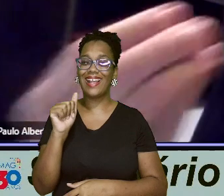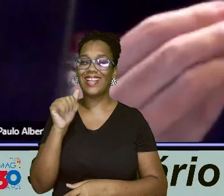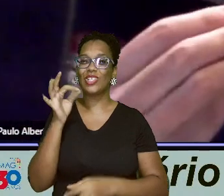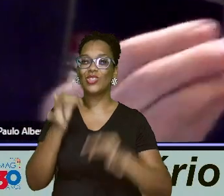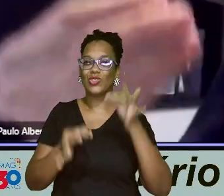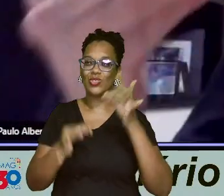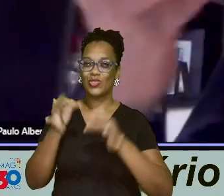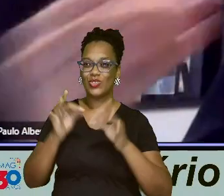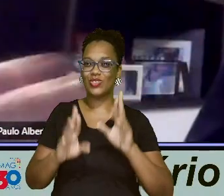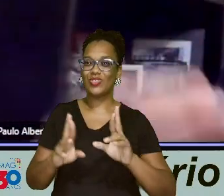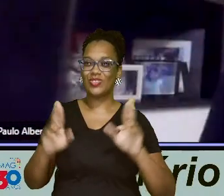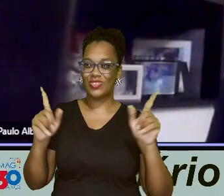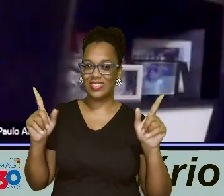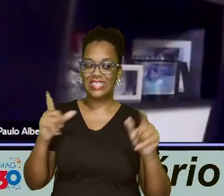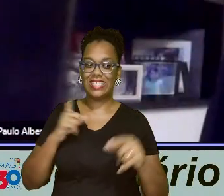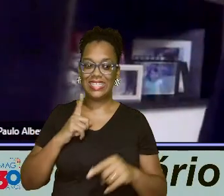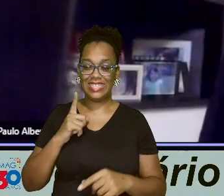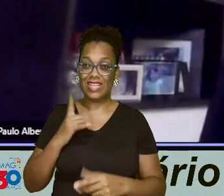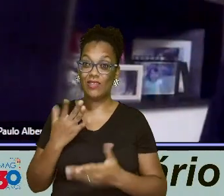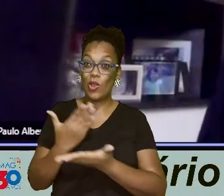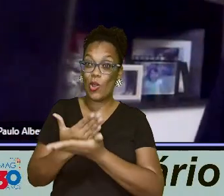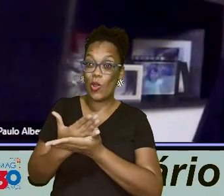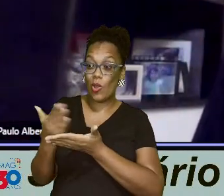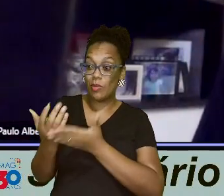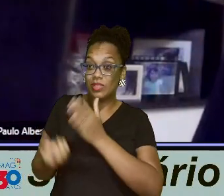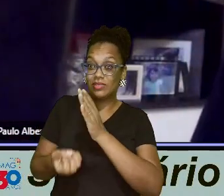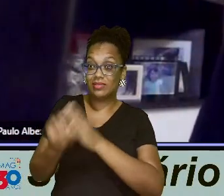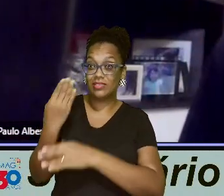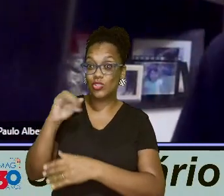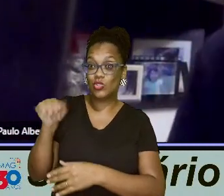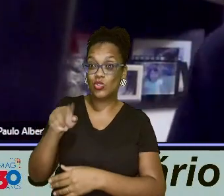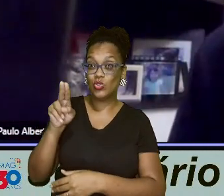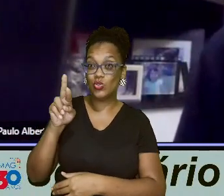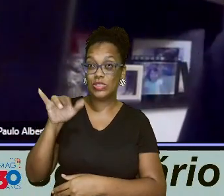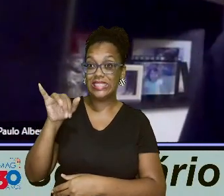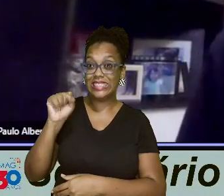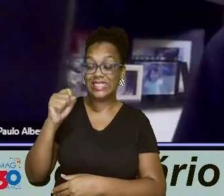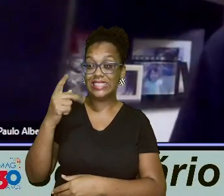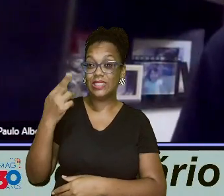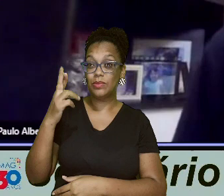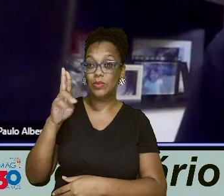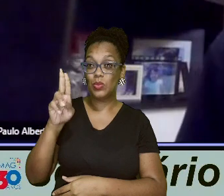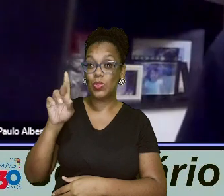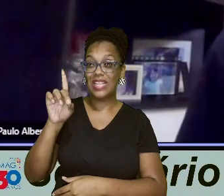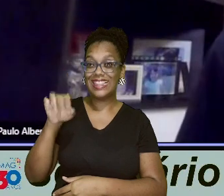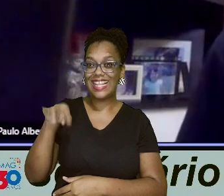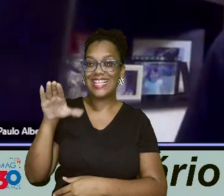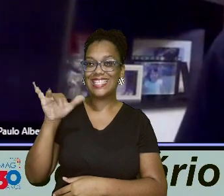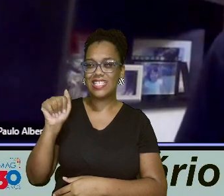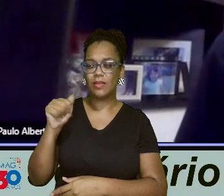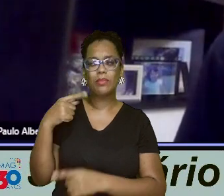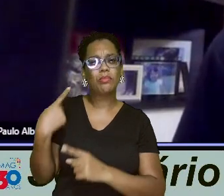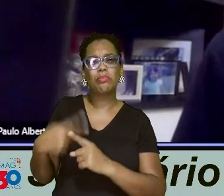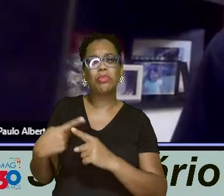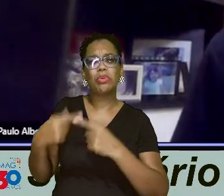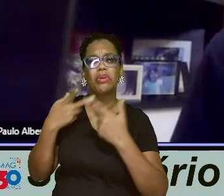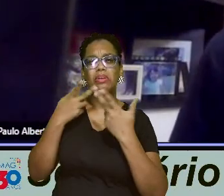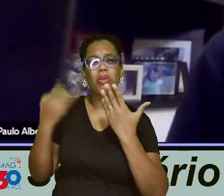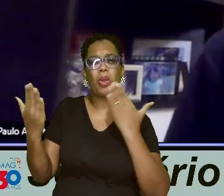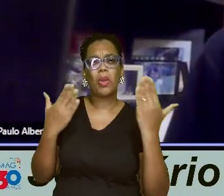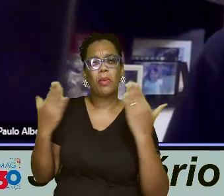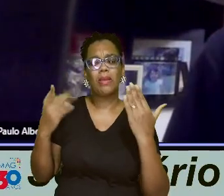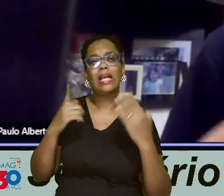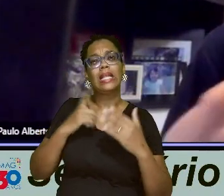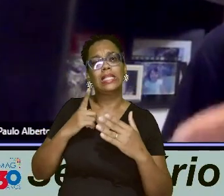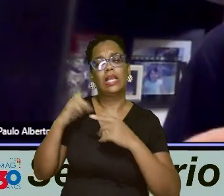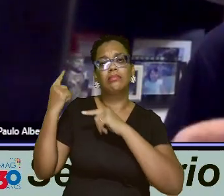teve gênese na própria criação jurisprudencial. Por que eu digo isso? Porque dentro de um regime de tutela jurisdicional